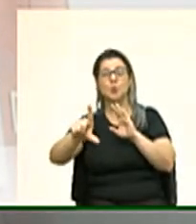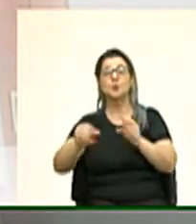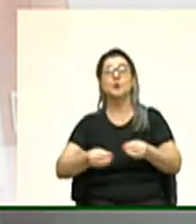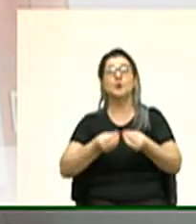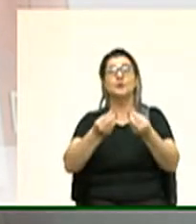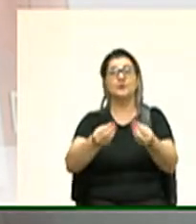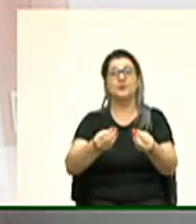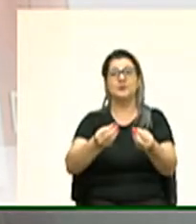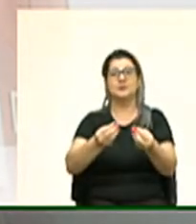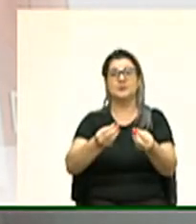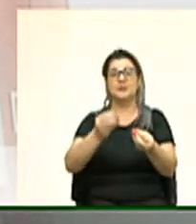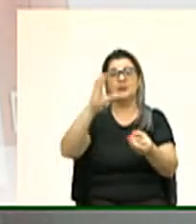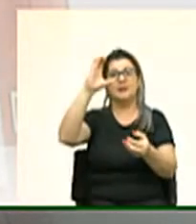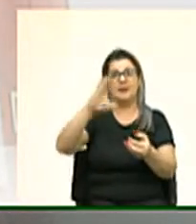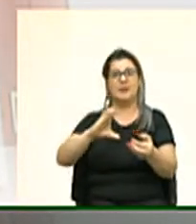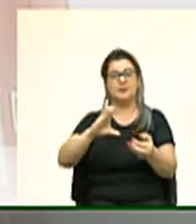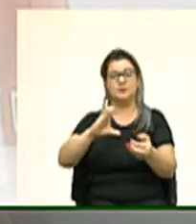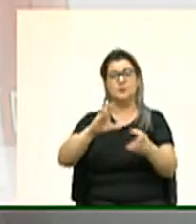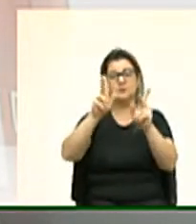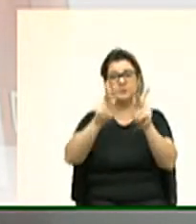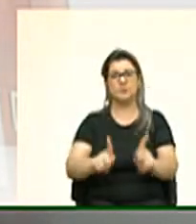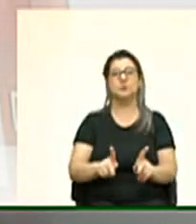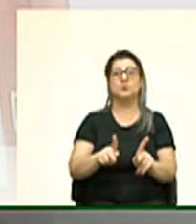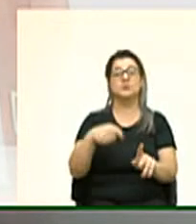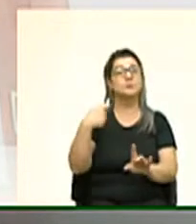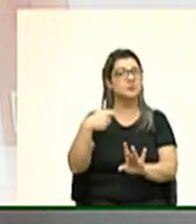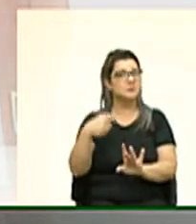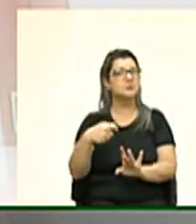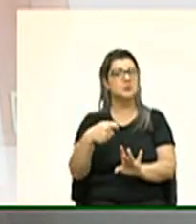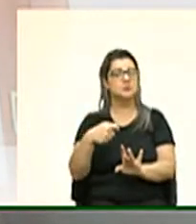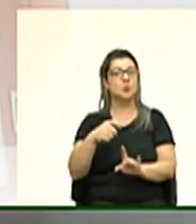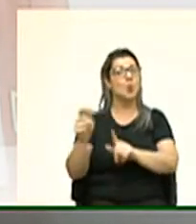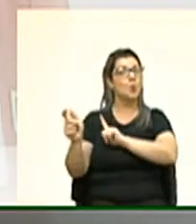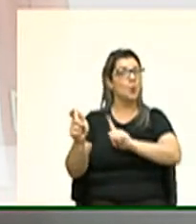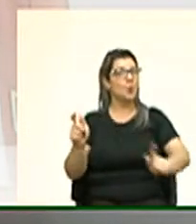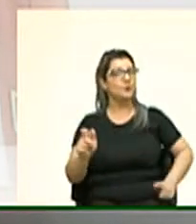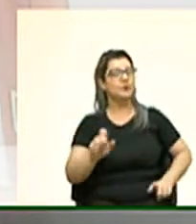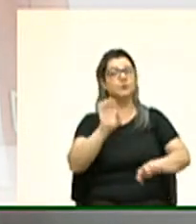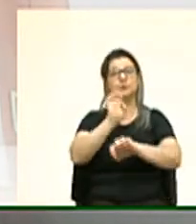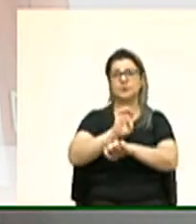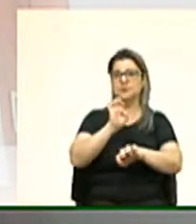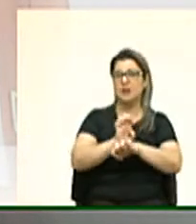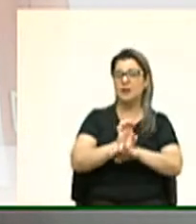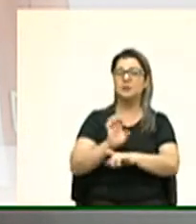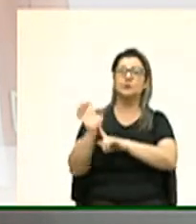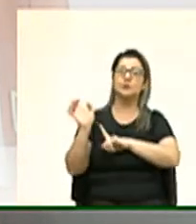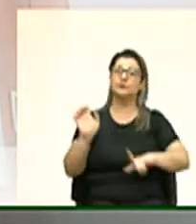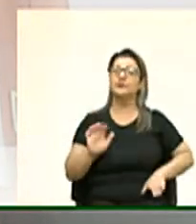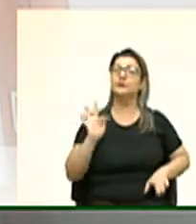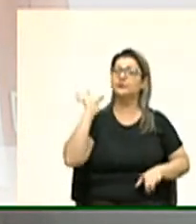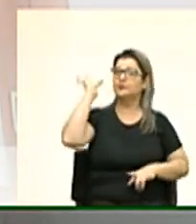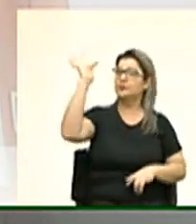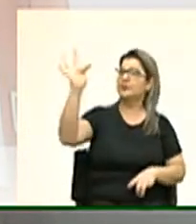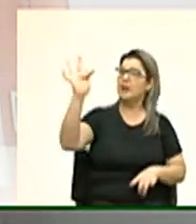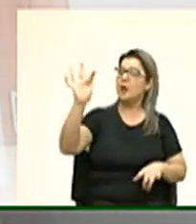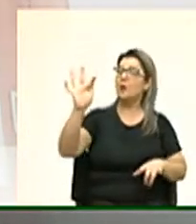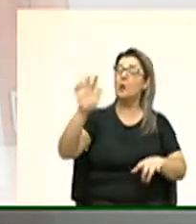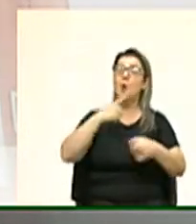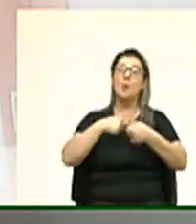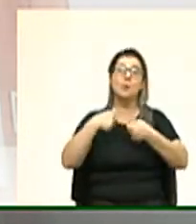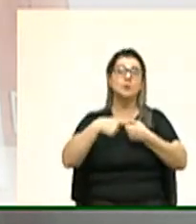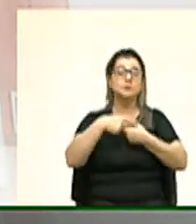sua moradia. E o governo do estado, o governo federal, os municípios se unirem